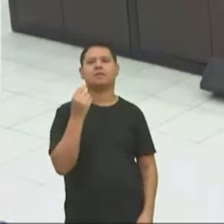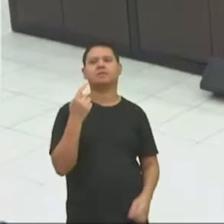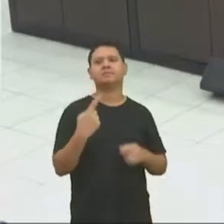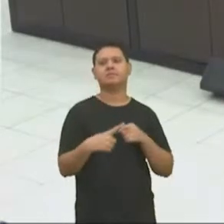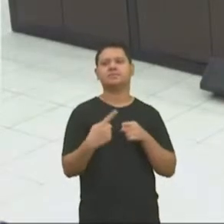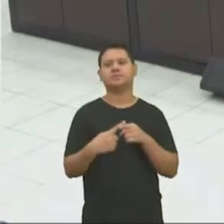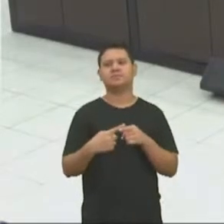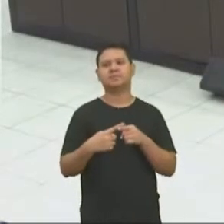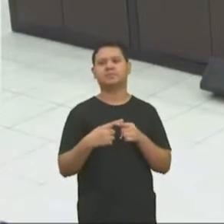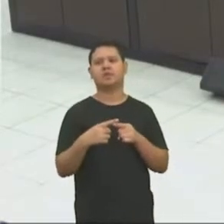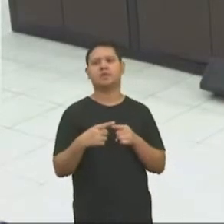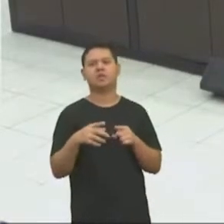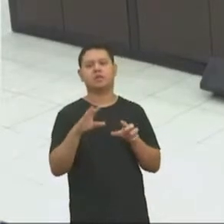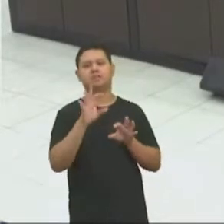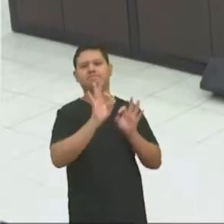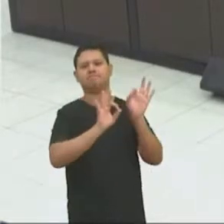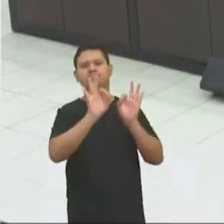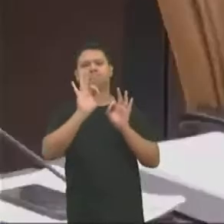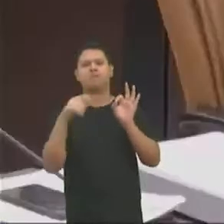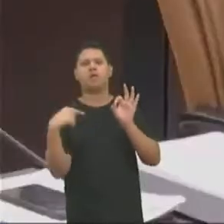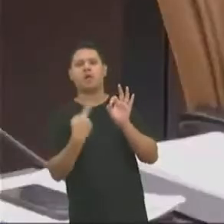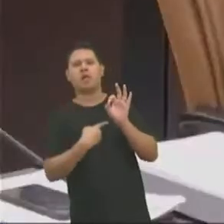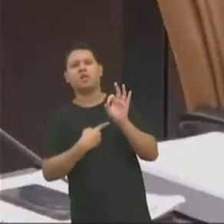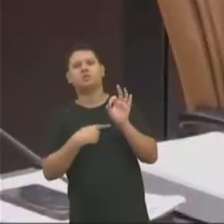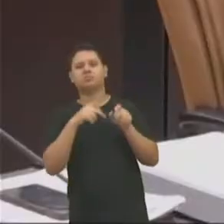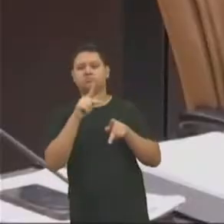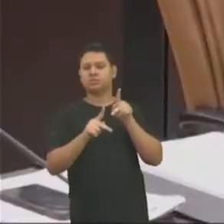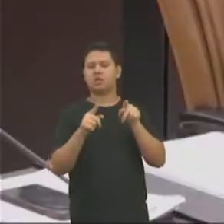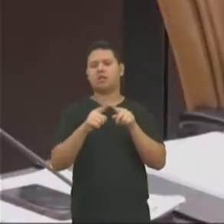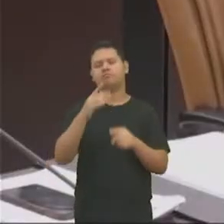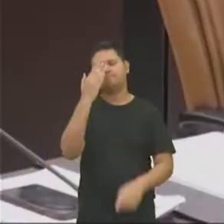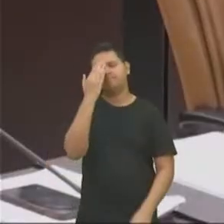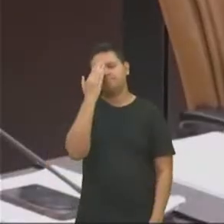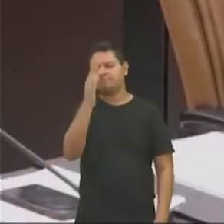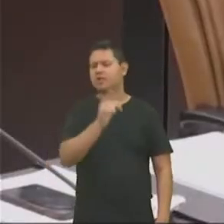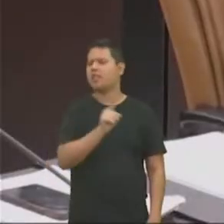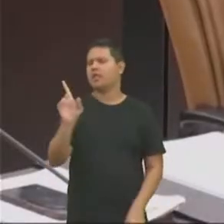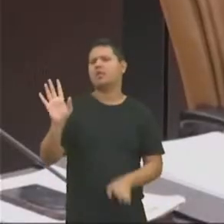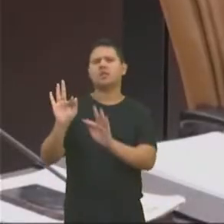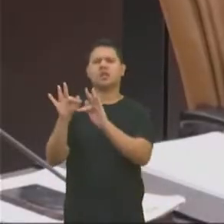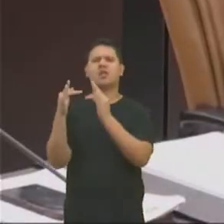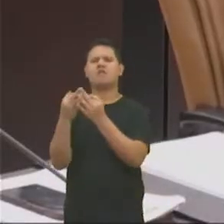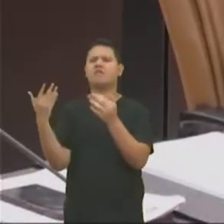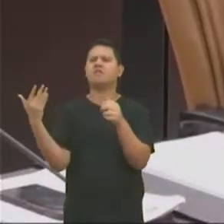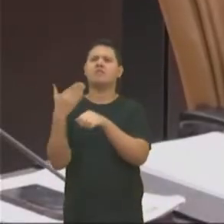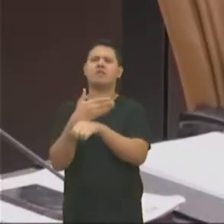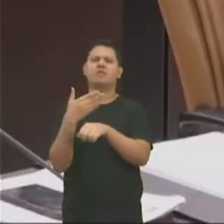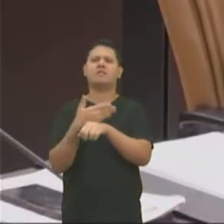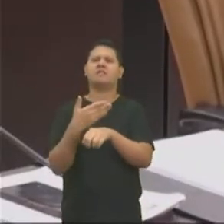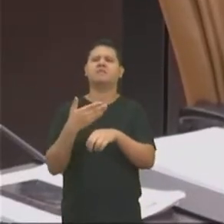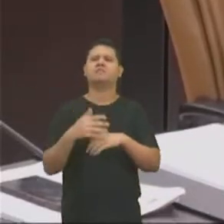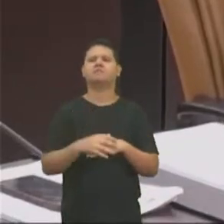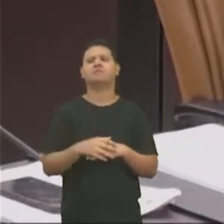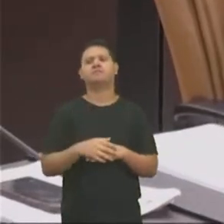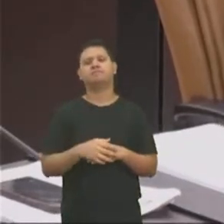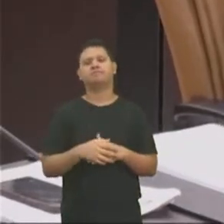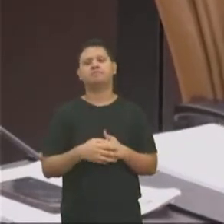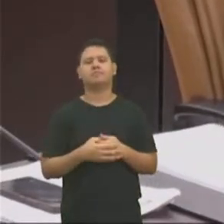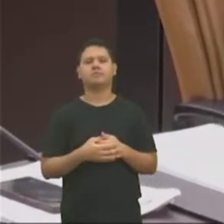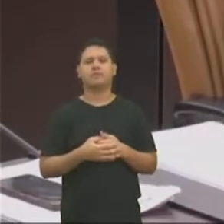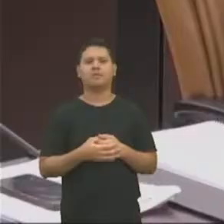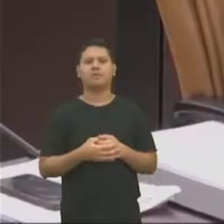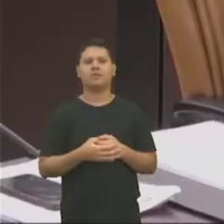aí de regularização para nossa população e trazendo tranquilidade para as famílias aí, muitas famílias que estão esperando esse momento,